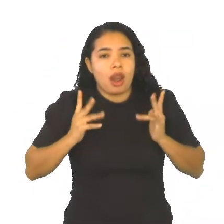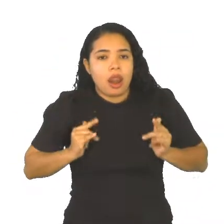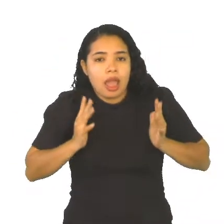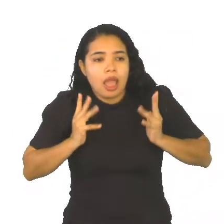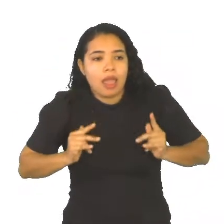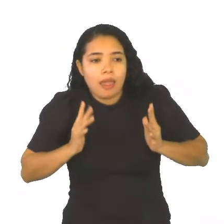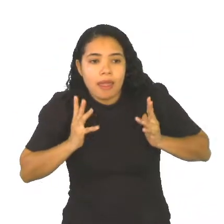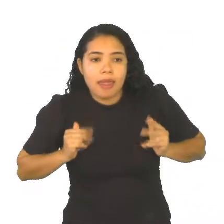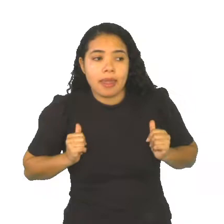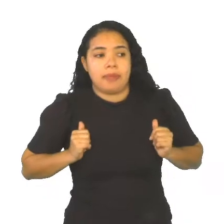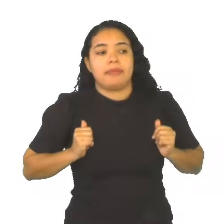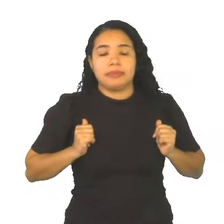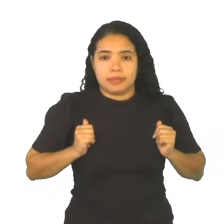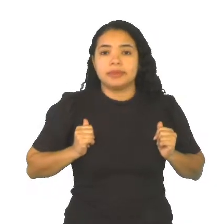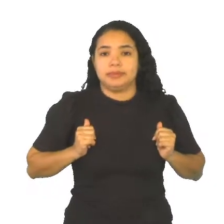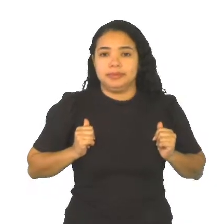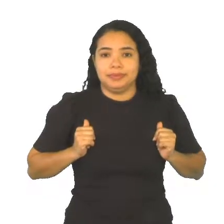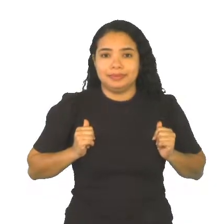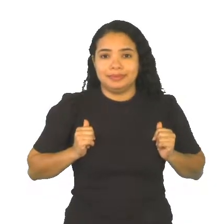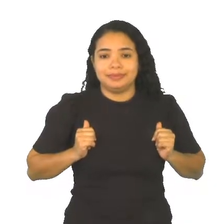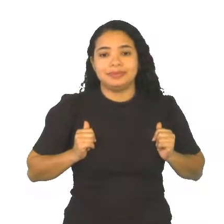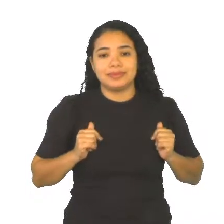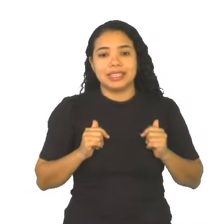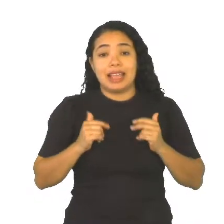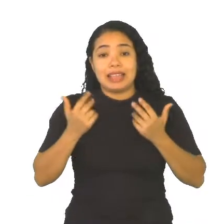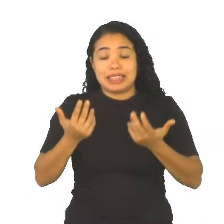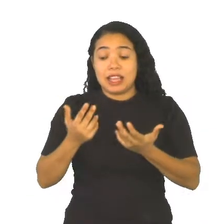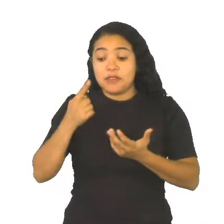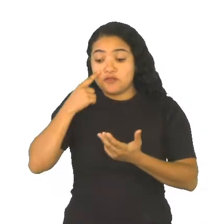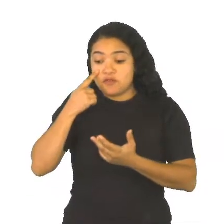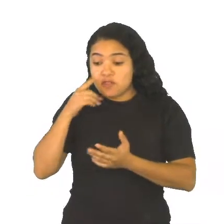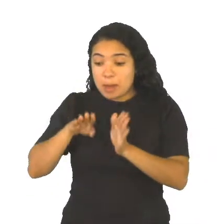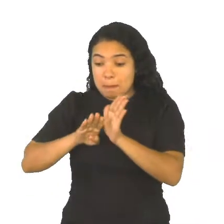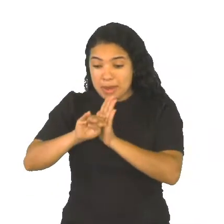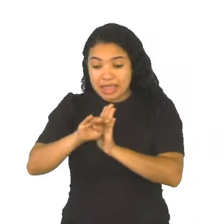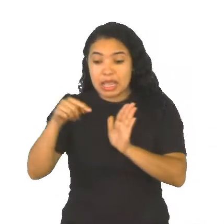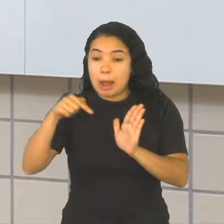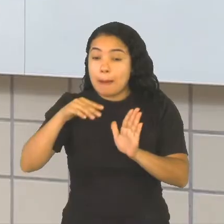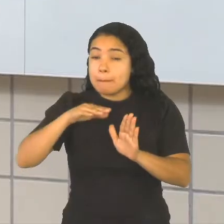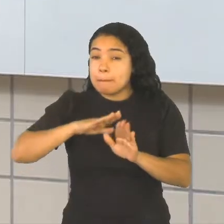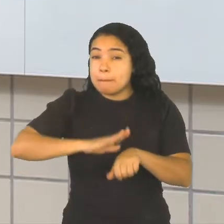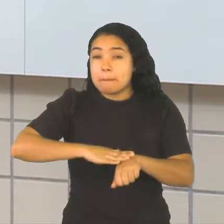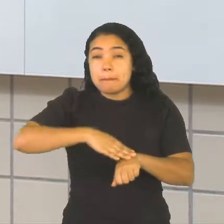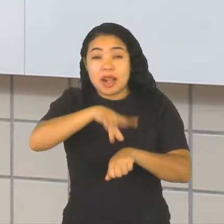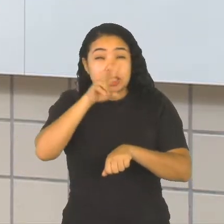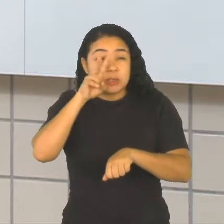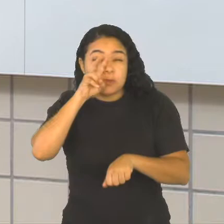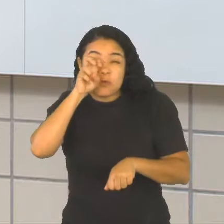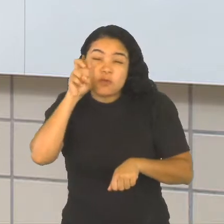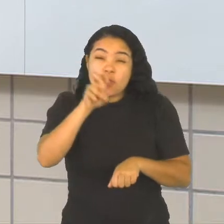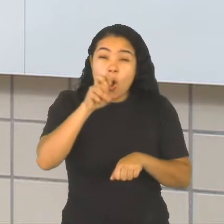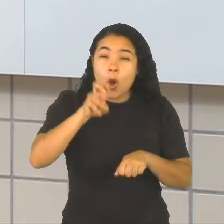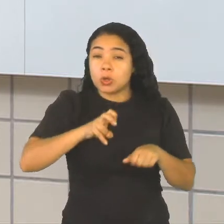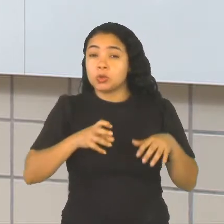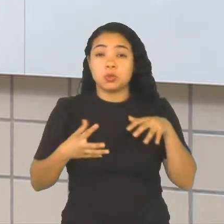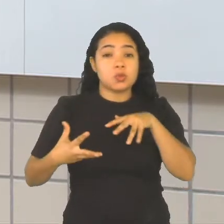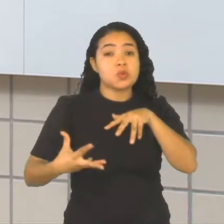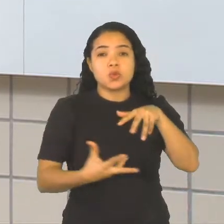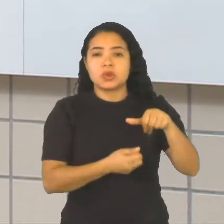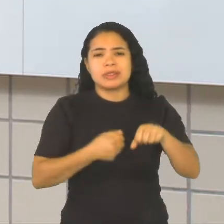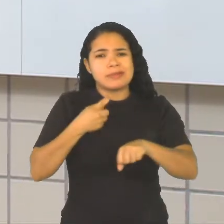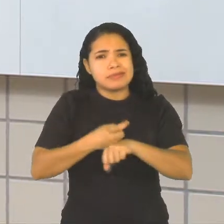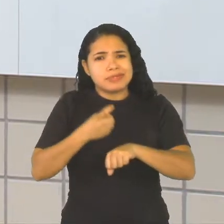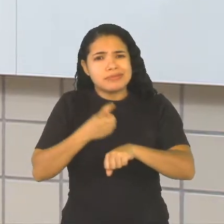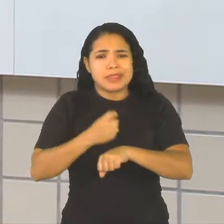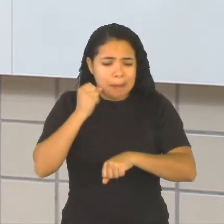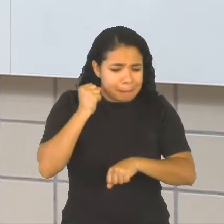criatura mais forte do mundo, gente, é uma bactéria. Vocês acreditam nisso? Que é a criatura mais resistente do mundo, que é difícil